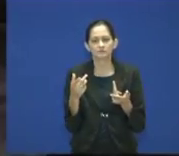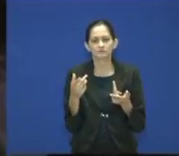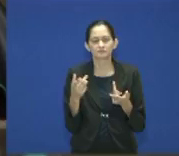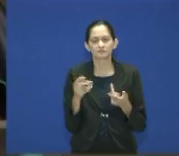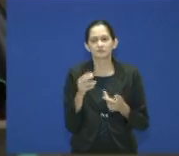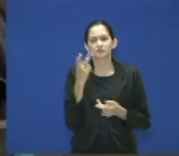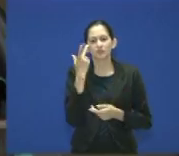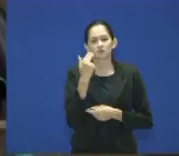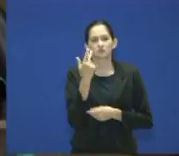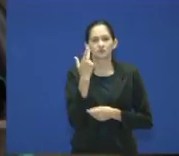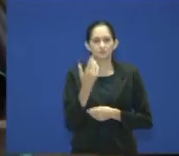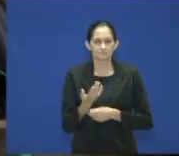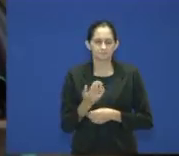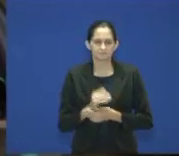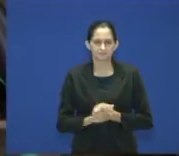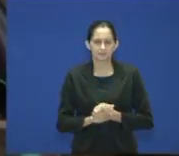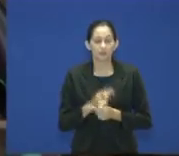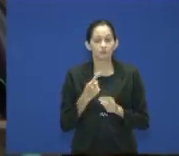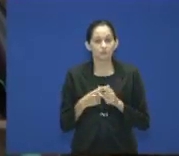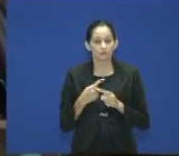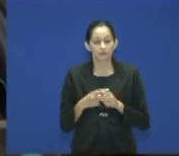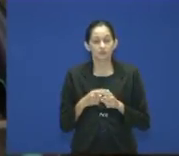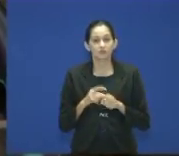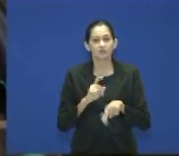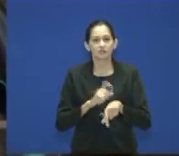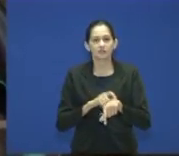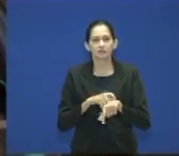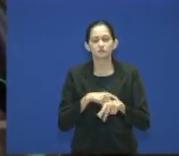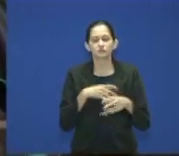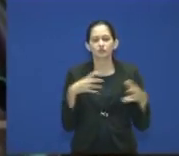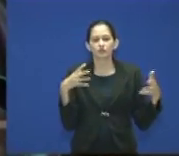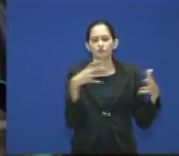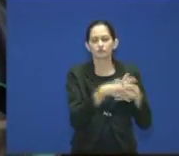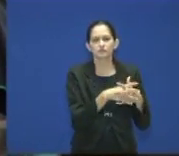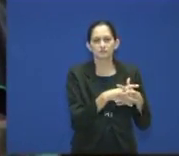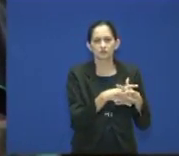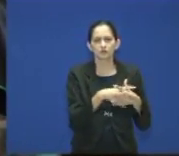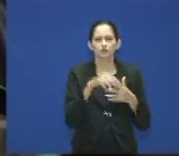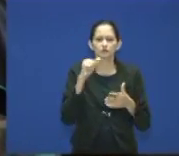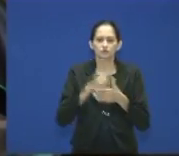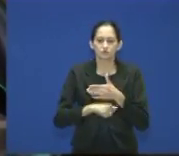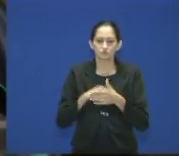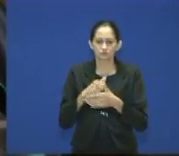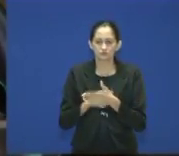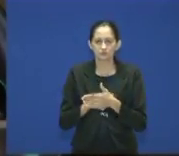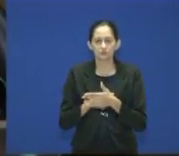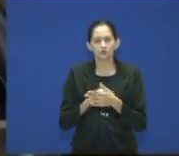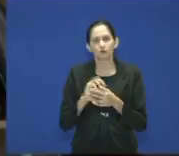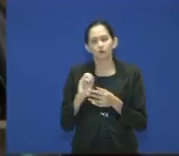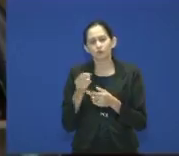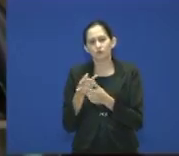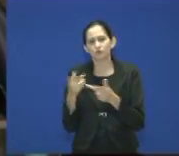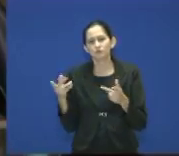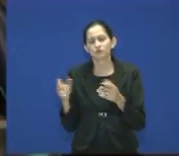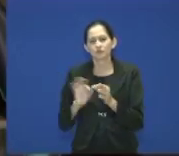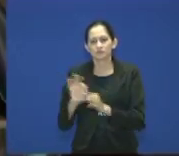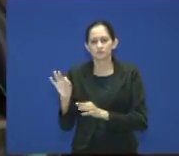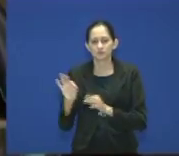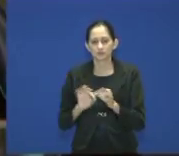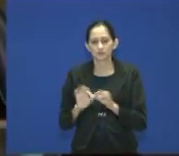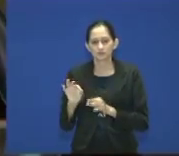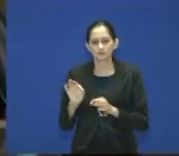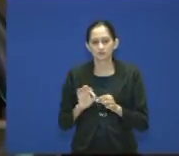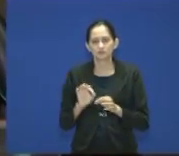coisa natural. Pois em tempo de desordem sangrenta, de confusão organizada, de